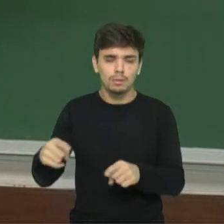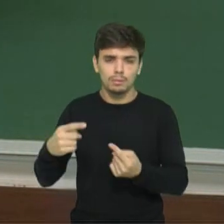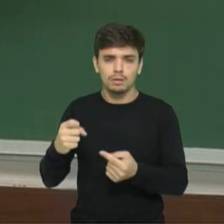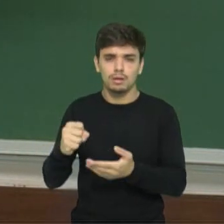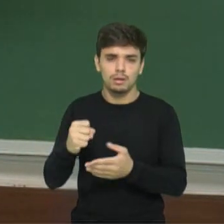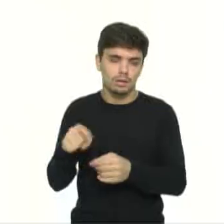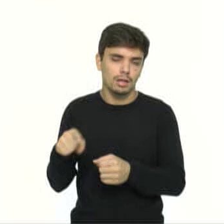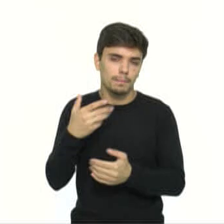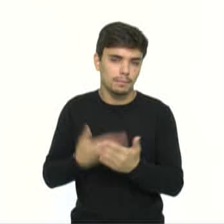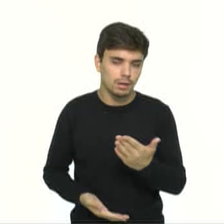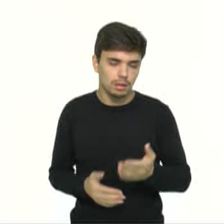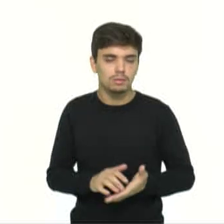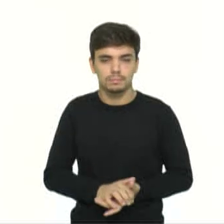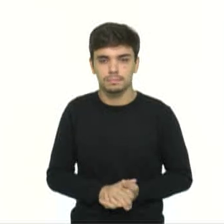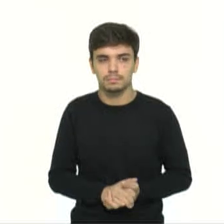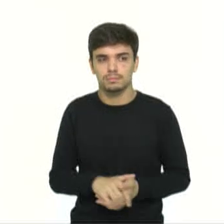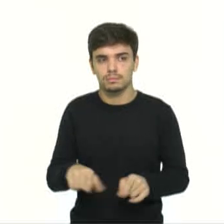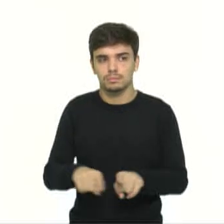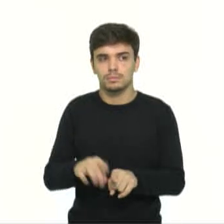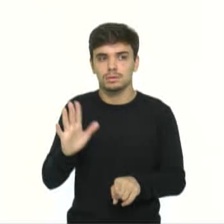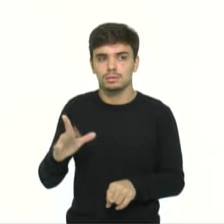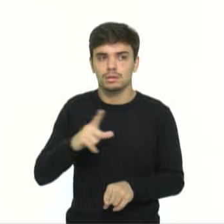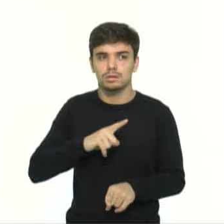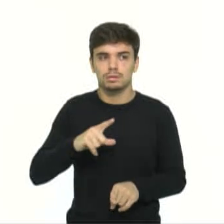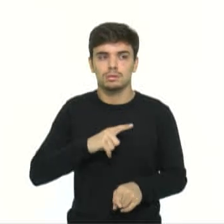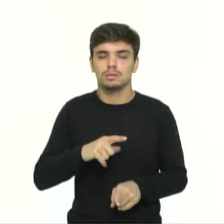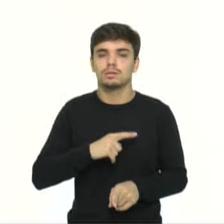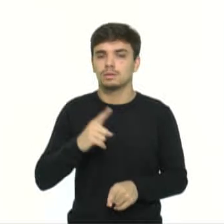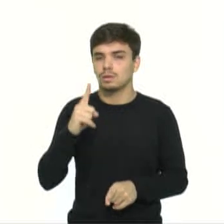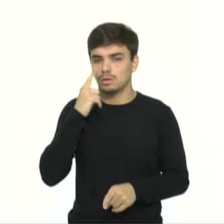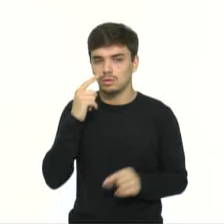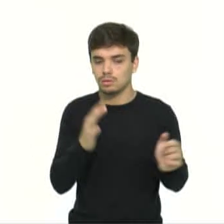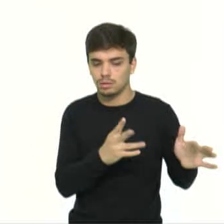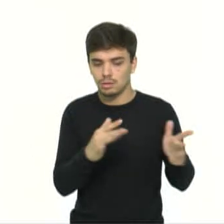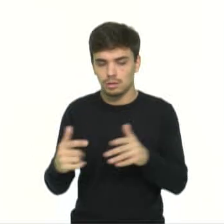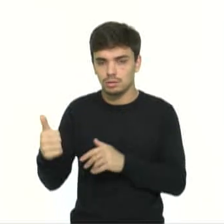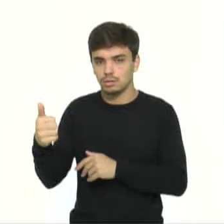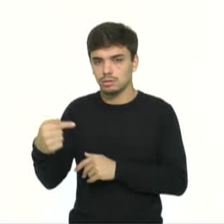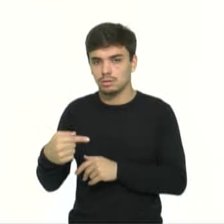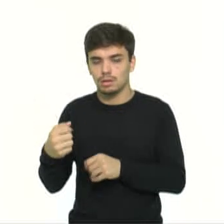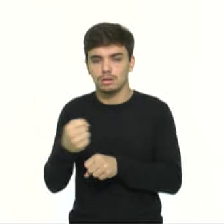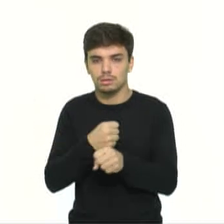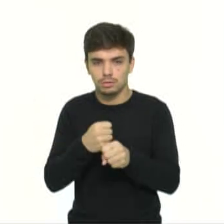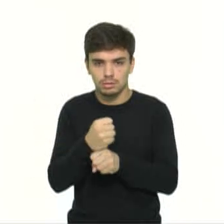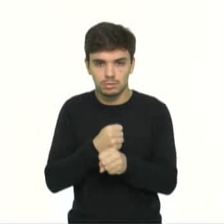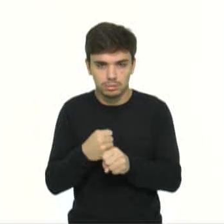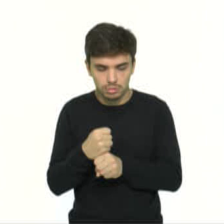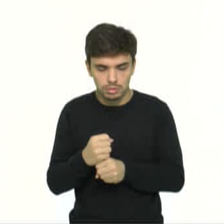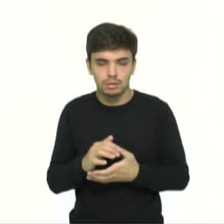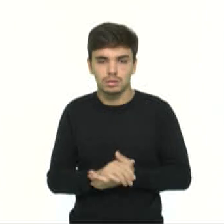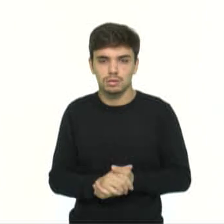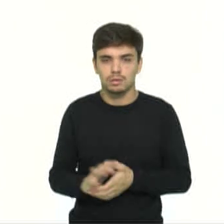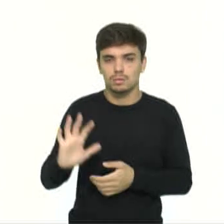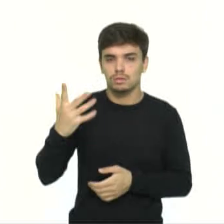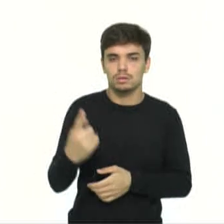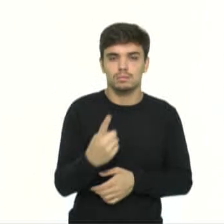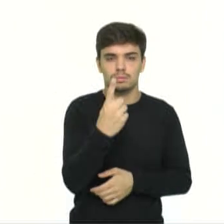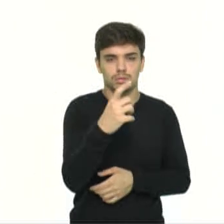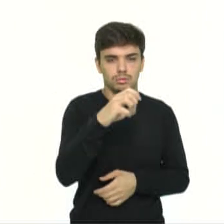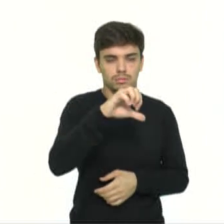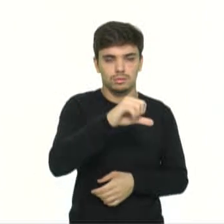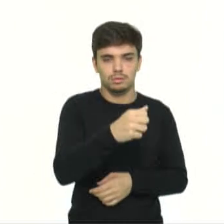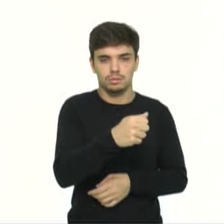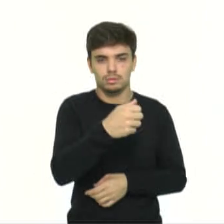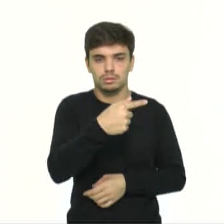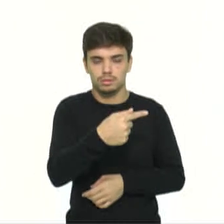né? Estava instalada a ditadura chilena, que durou 17 anos, né? Então, uma ditadura aí que vai começar no ano de